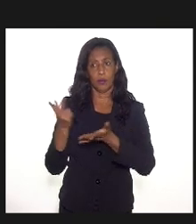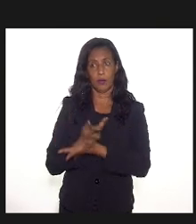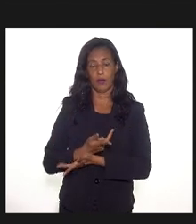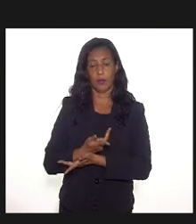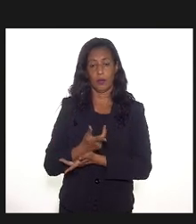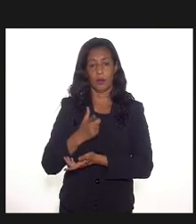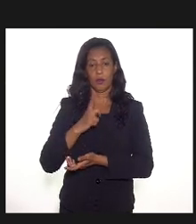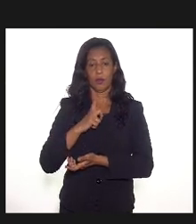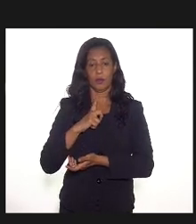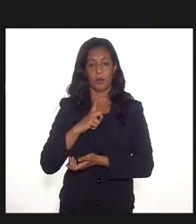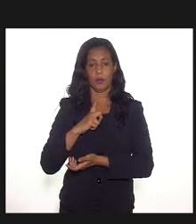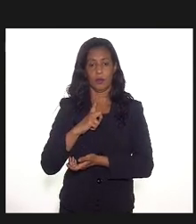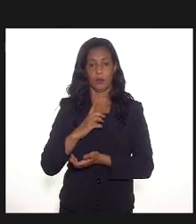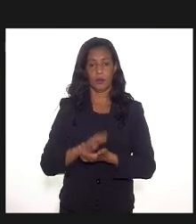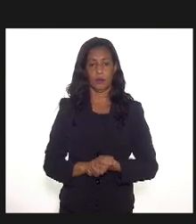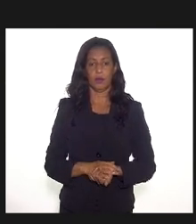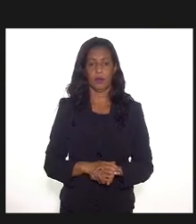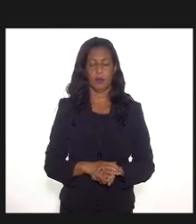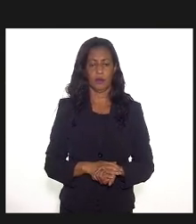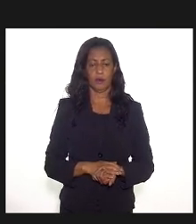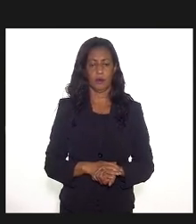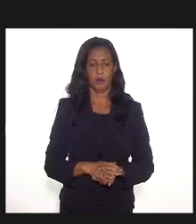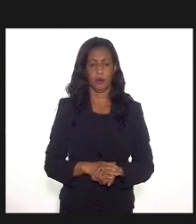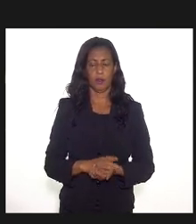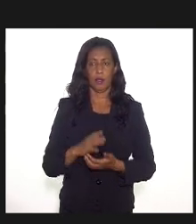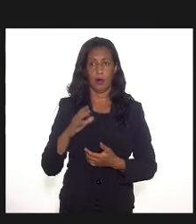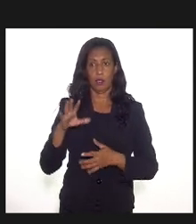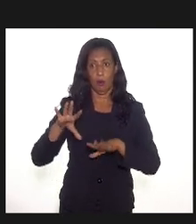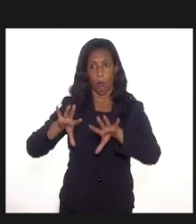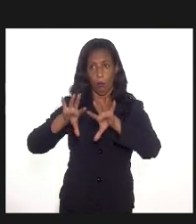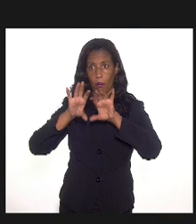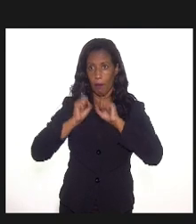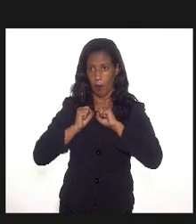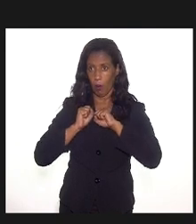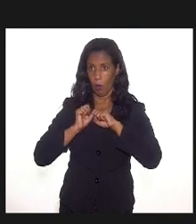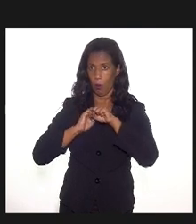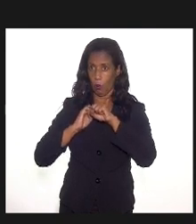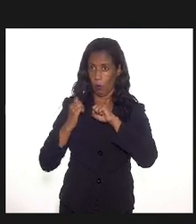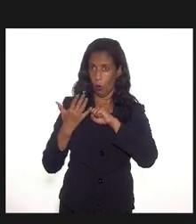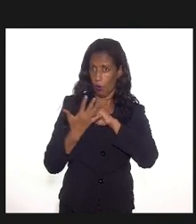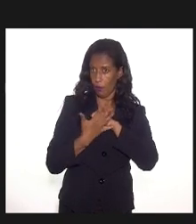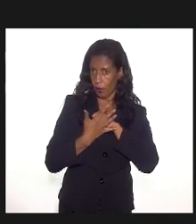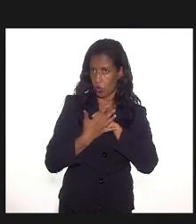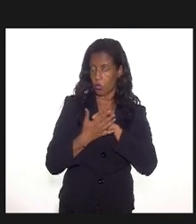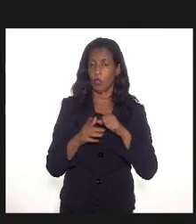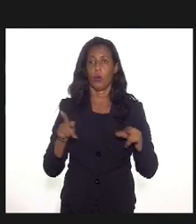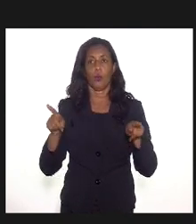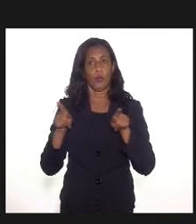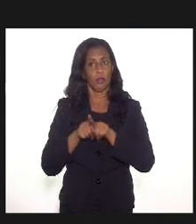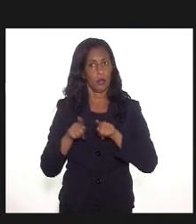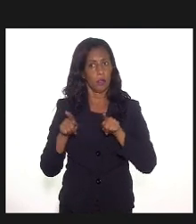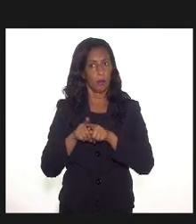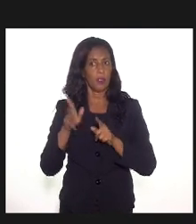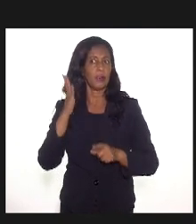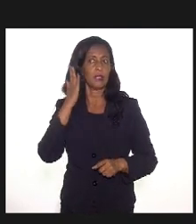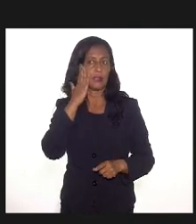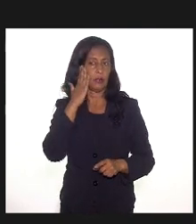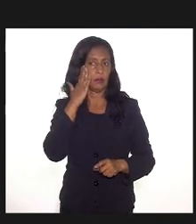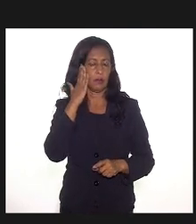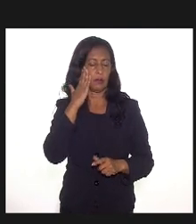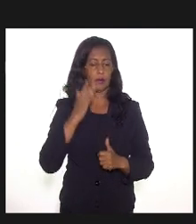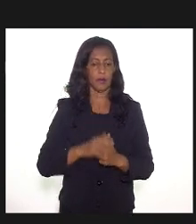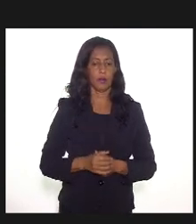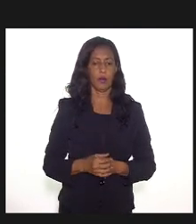sido acometidos pela Covid-19. Como também sabermos